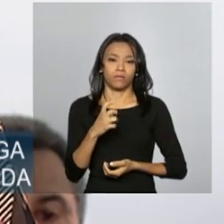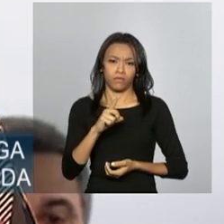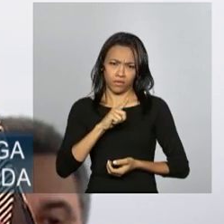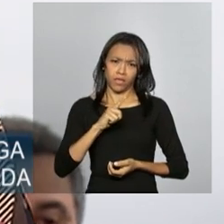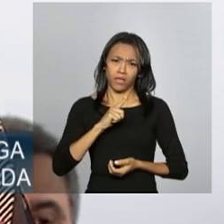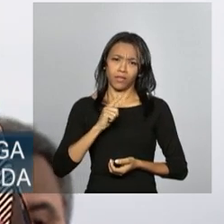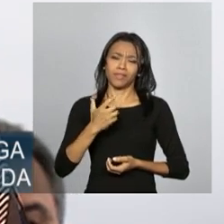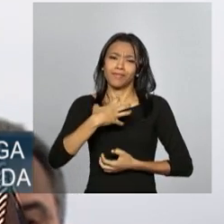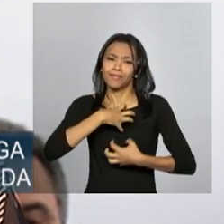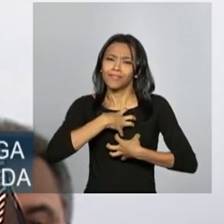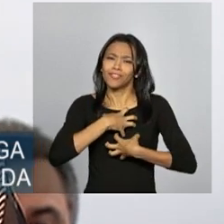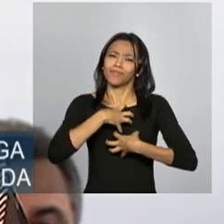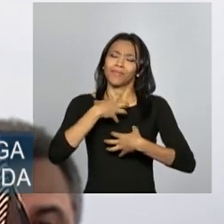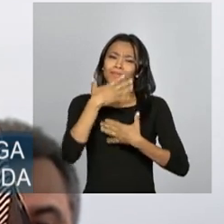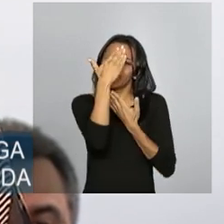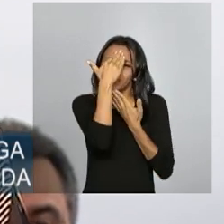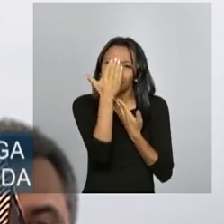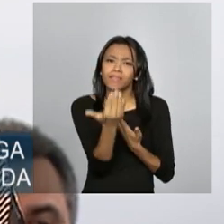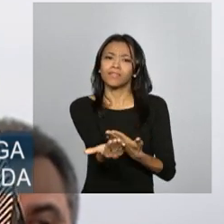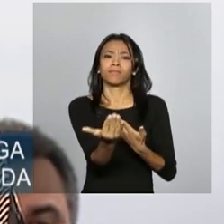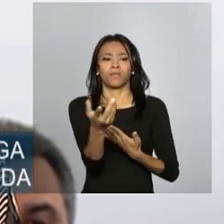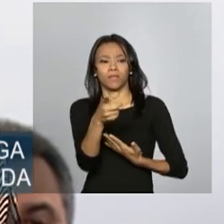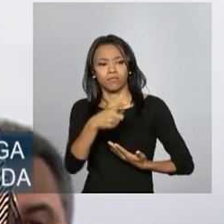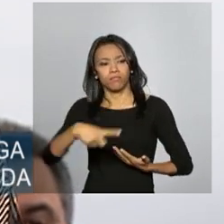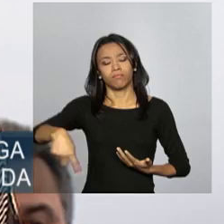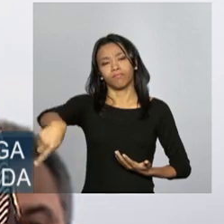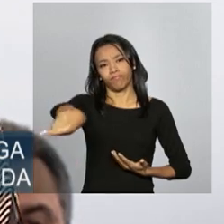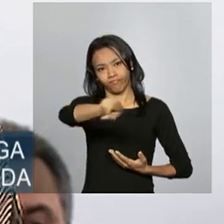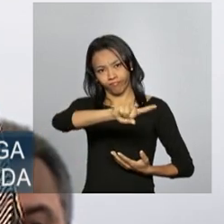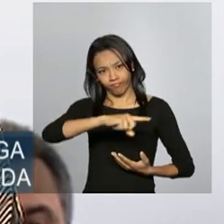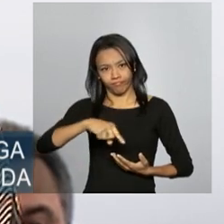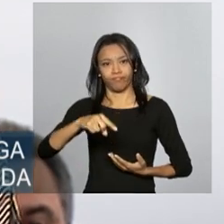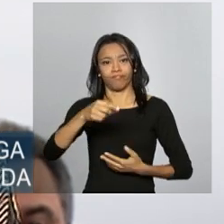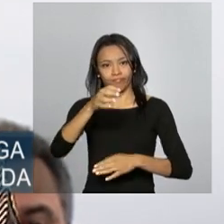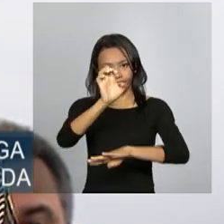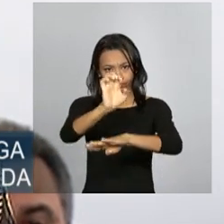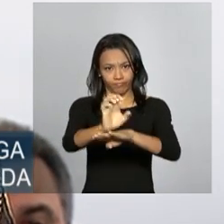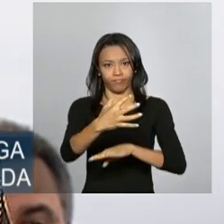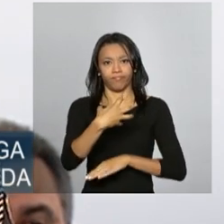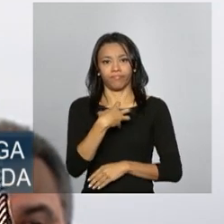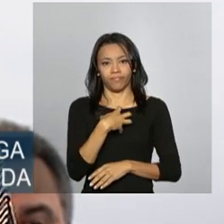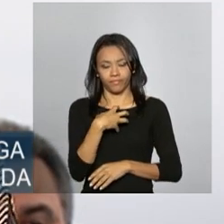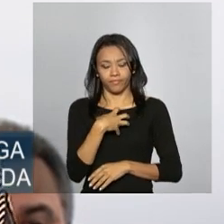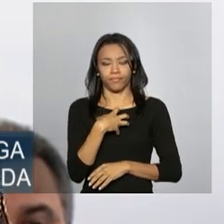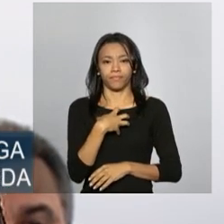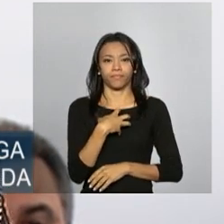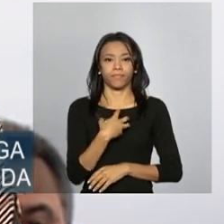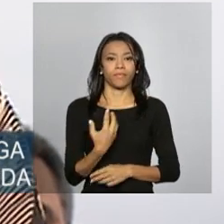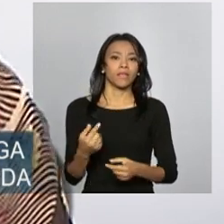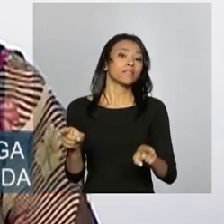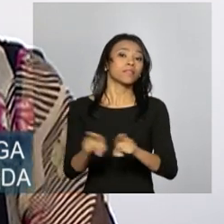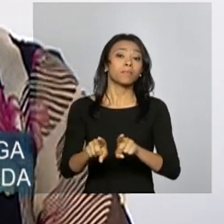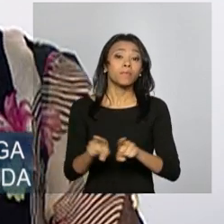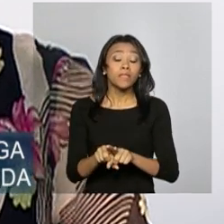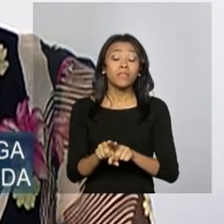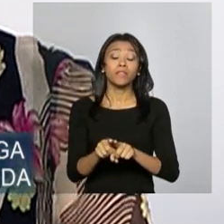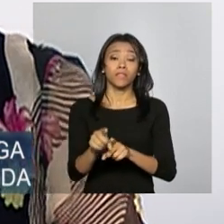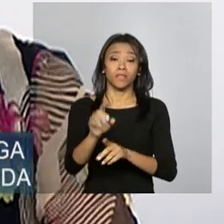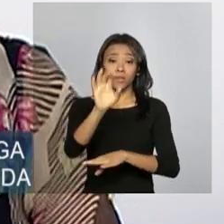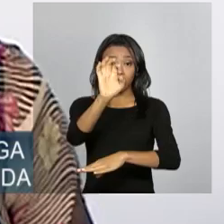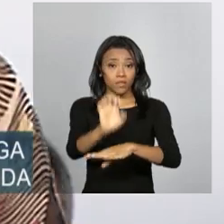esse carinho, esse agradecimento pela Bahia. Além disso, a Bahia me